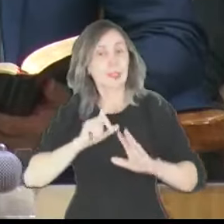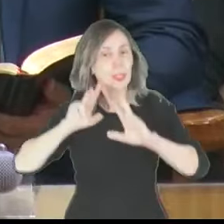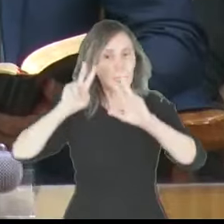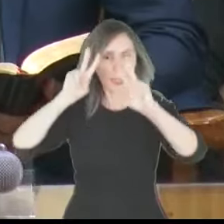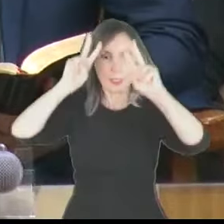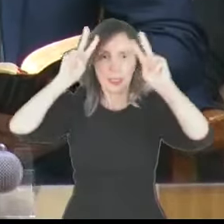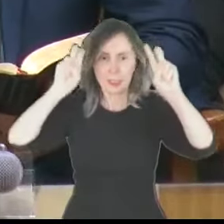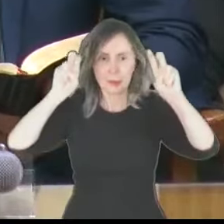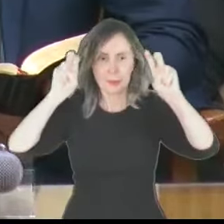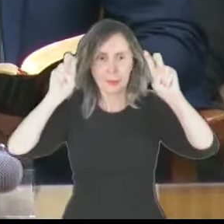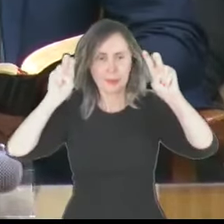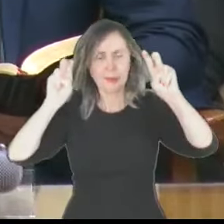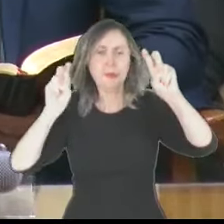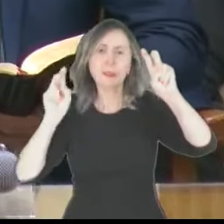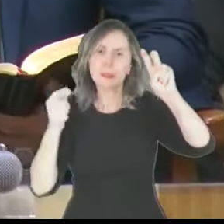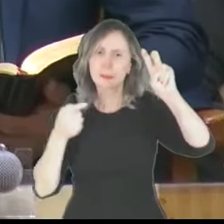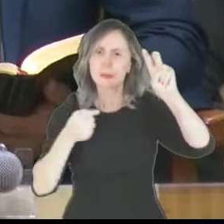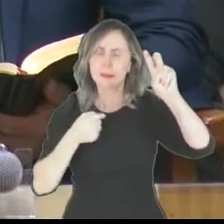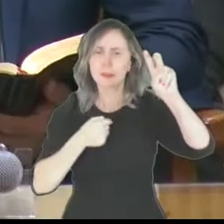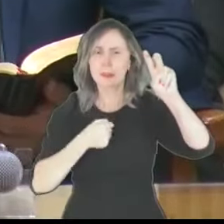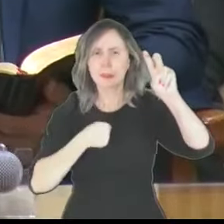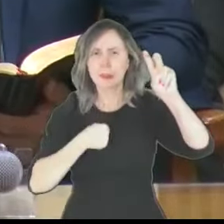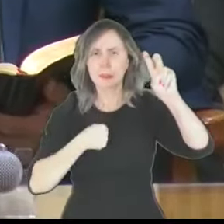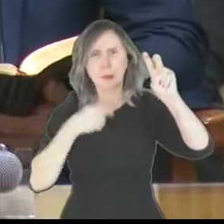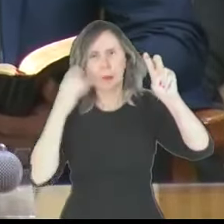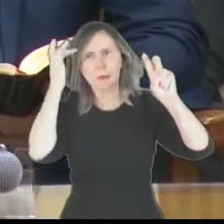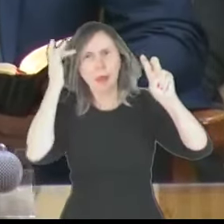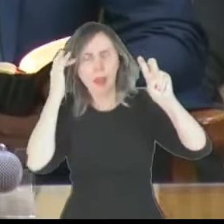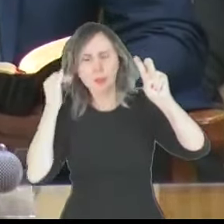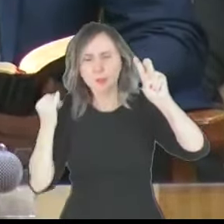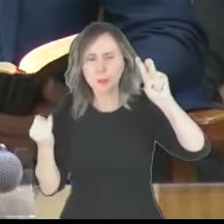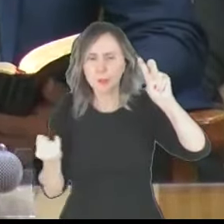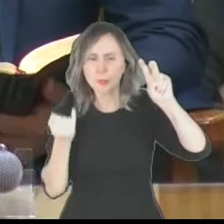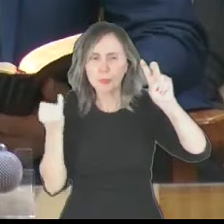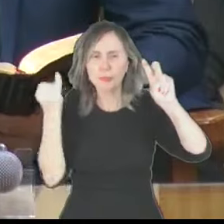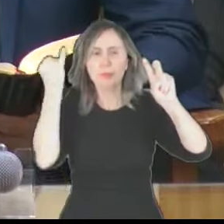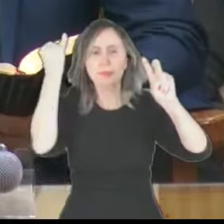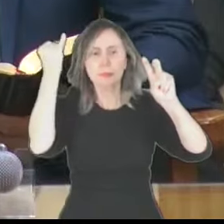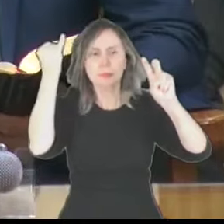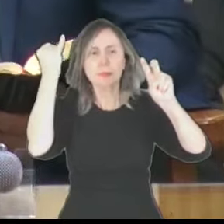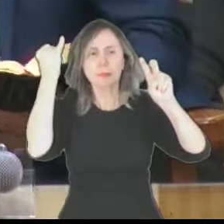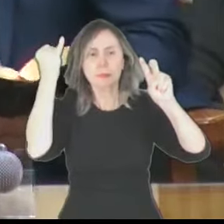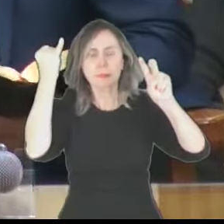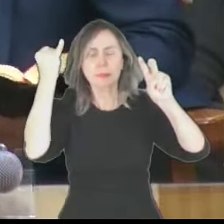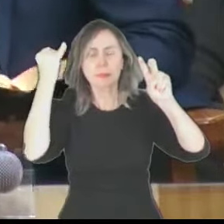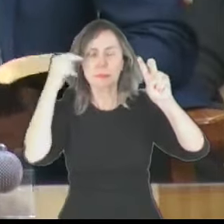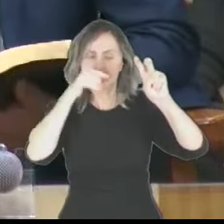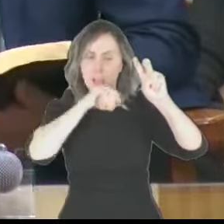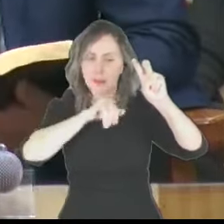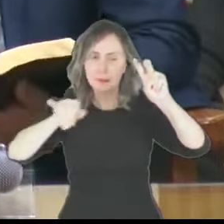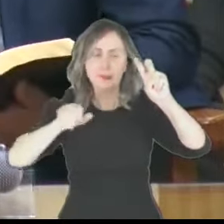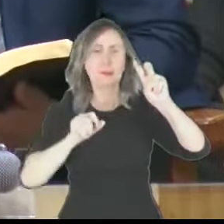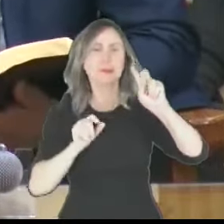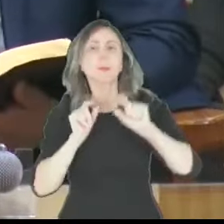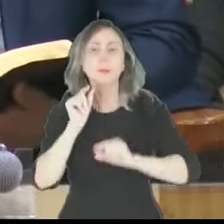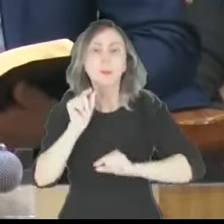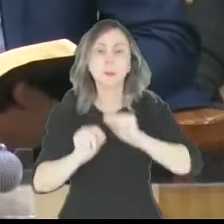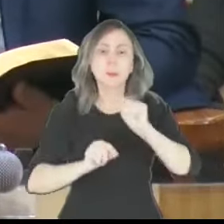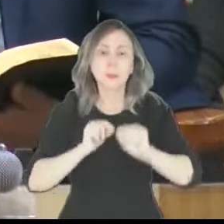ser de extrema, é importante fazer menção dele, que é